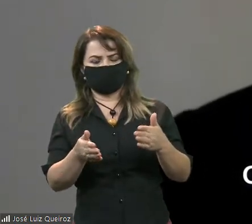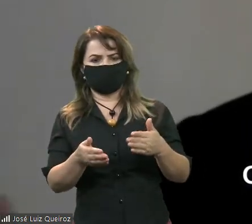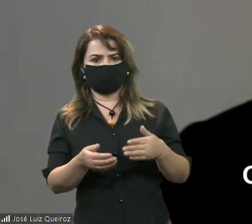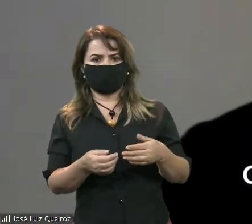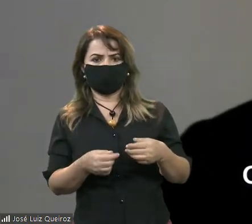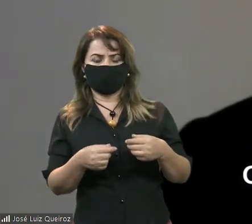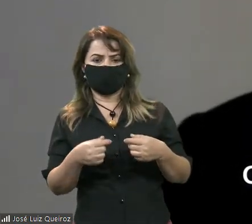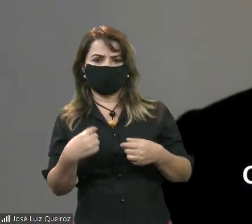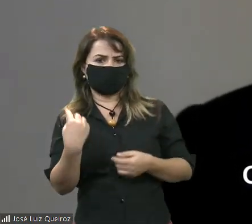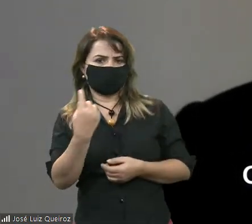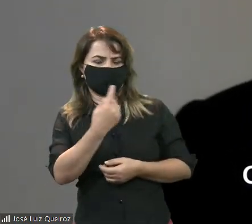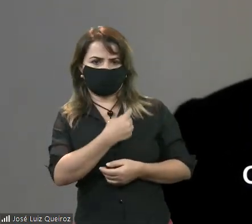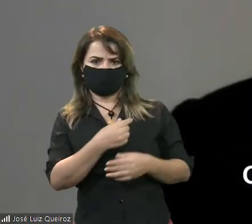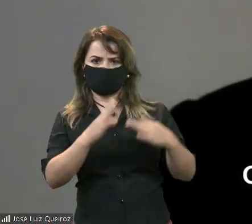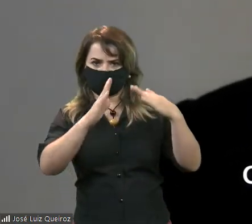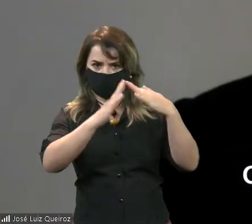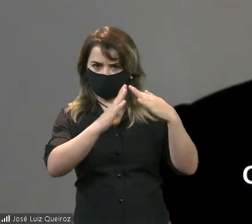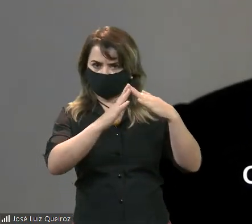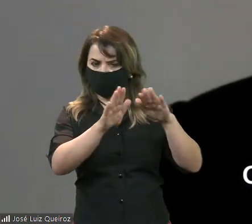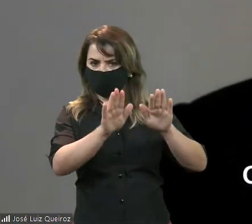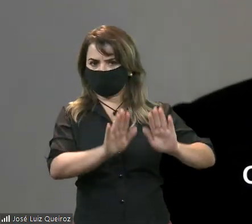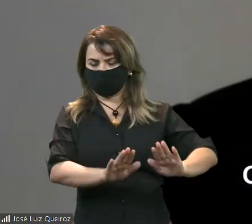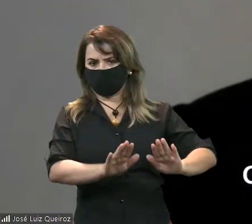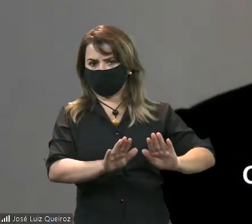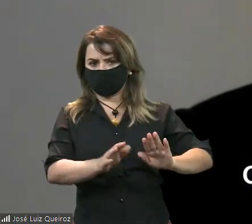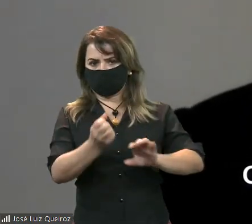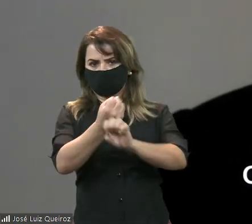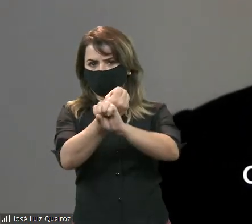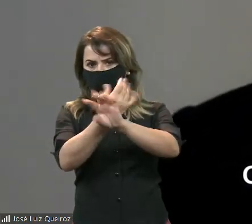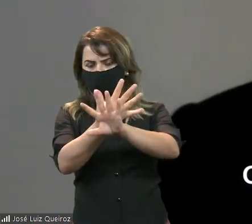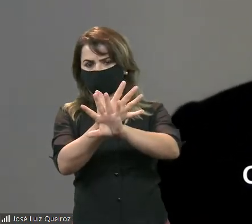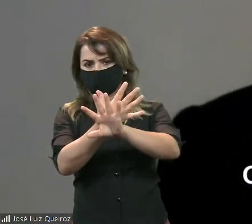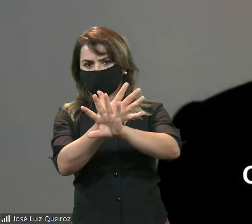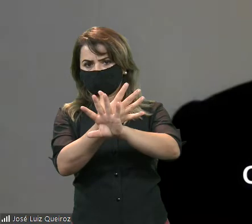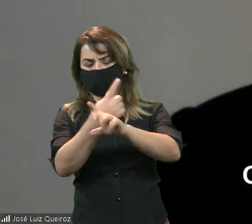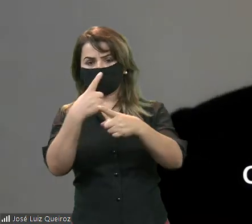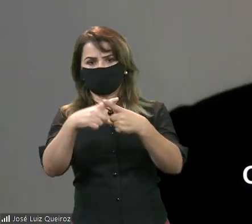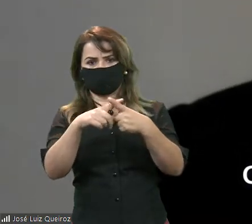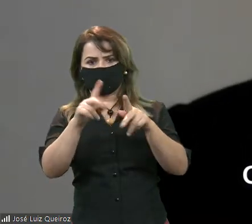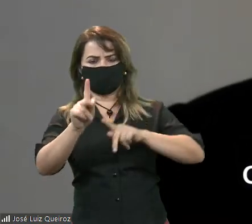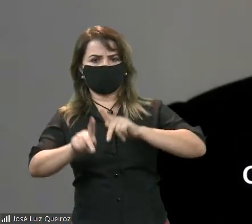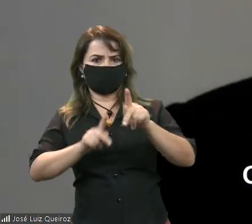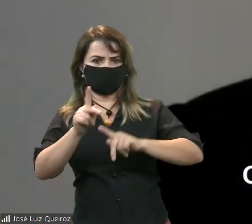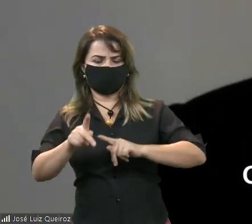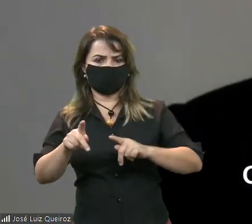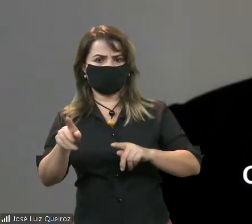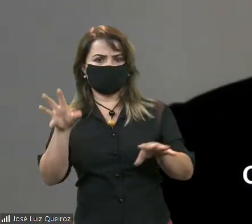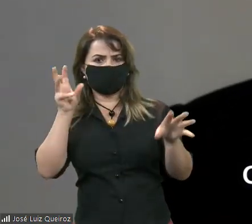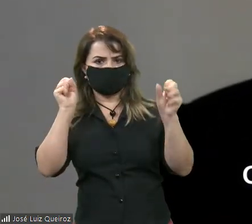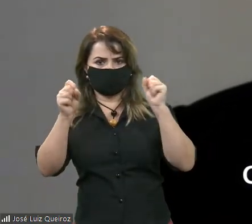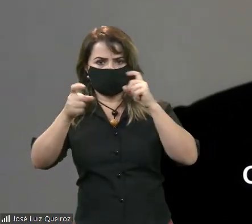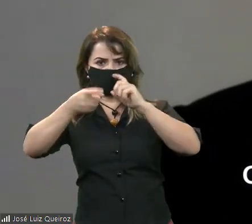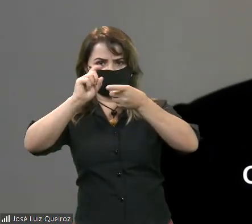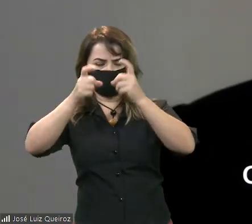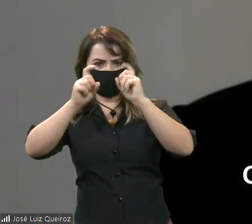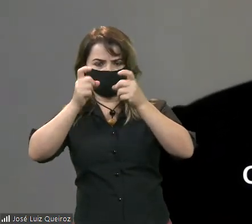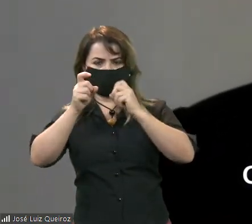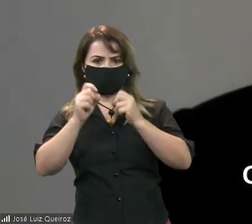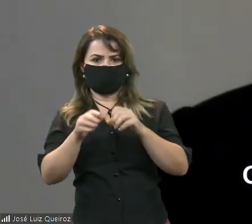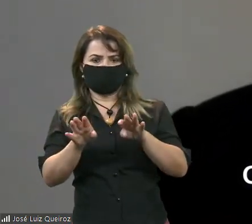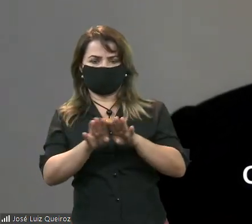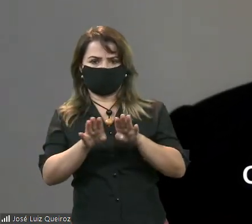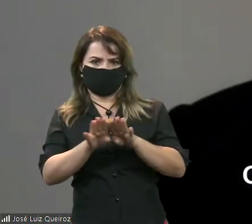ou nas nossas residências. Esse é o motivo, até para que as pessoas nos ouçam, e nós estarmos falando aqui sem máscara,